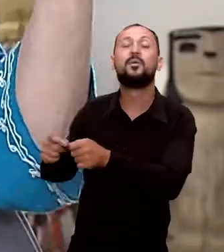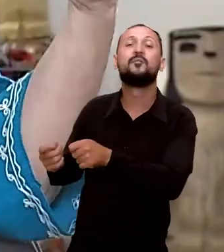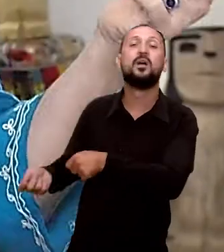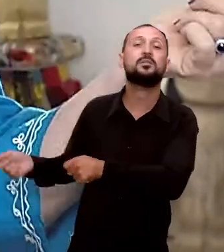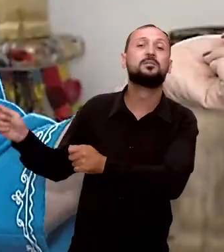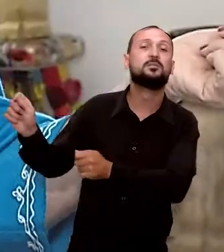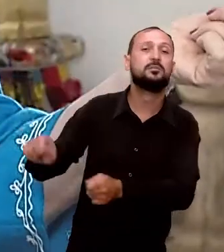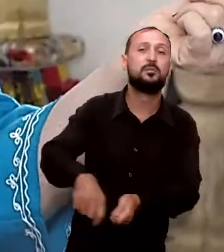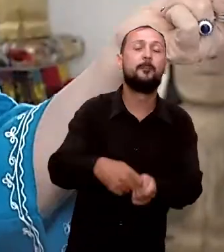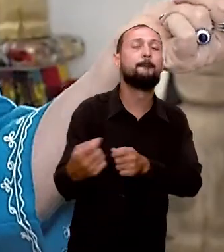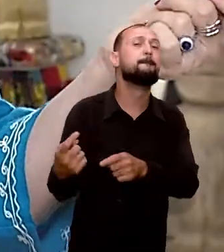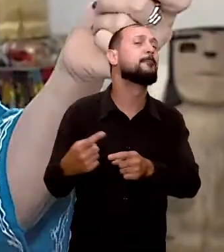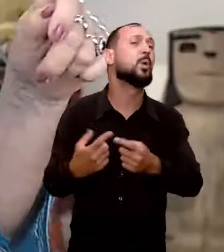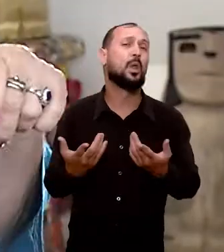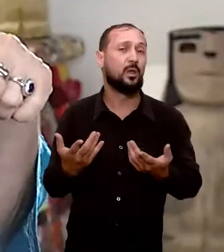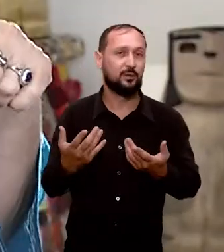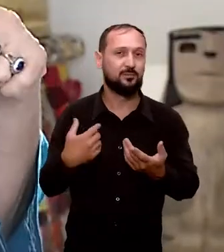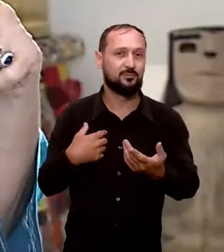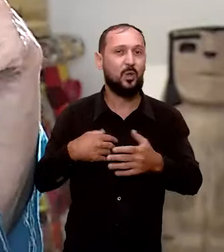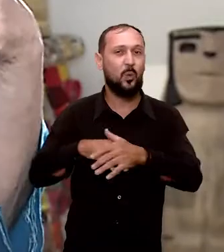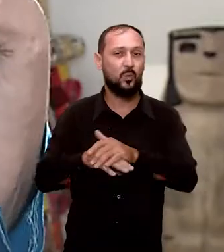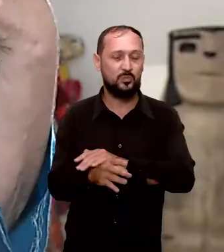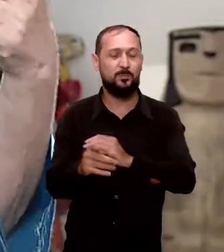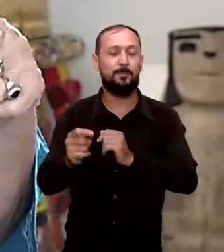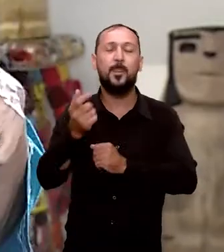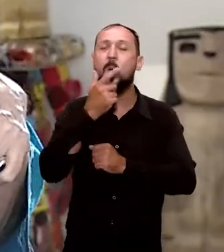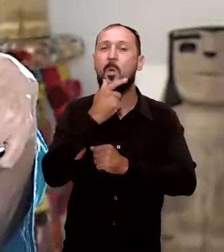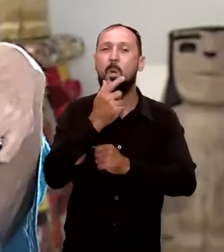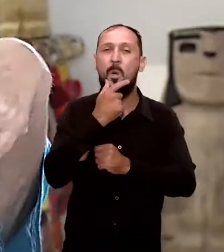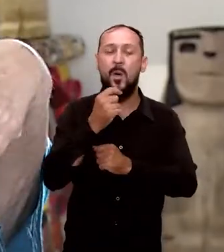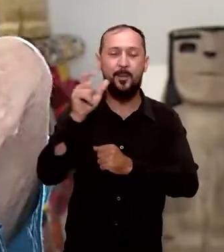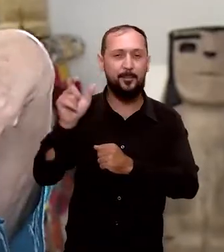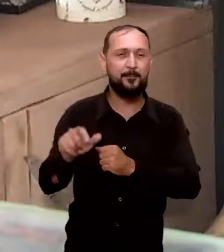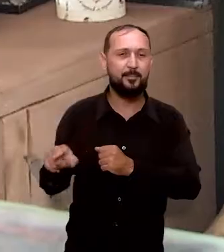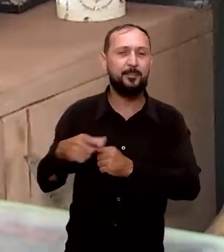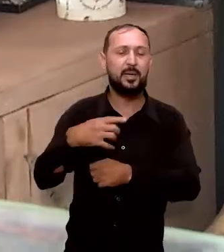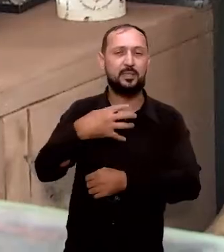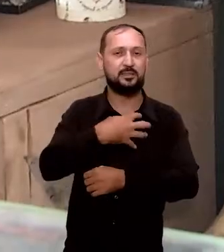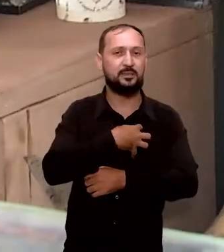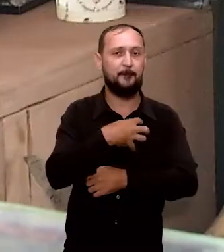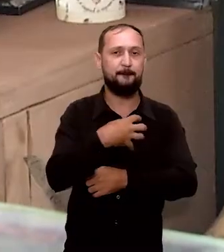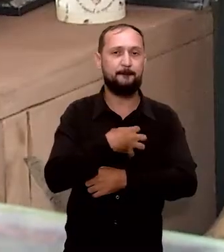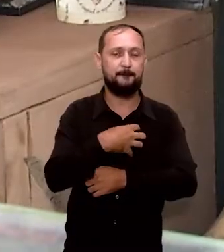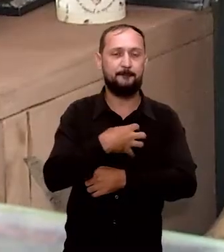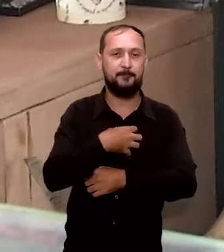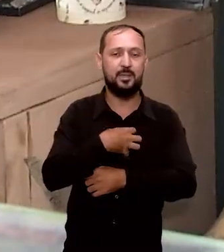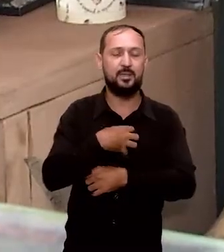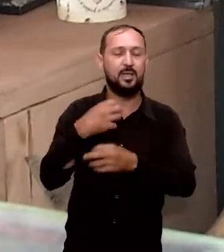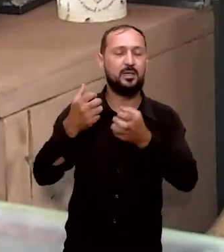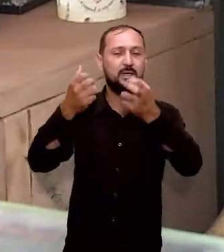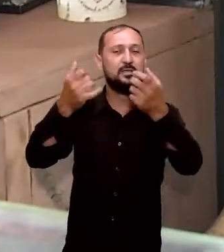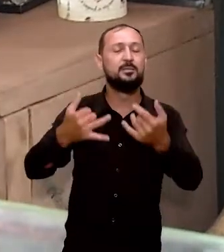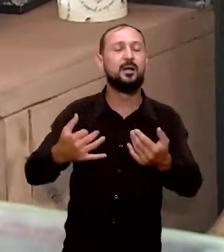que eles fazem aqueles movimentos. Tinha um rapaz da Bahia que falava